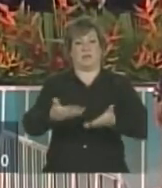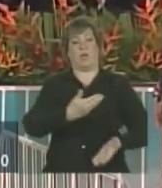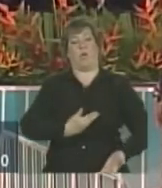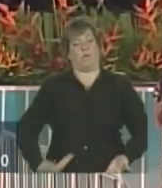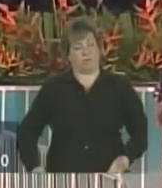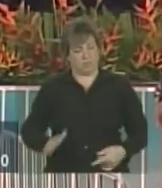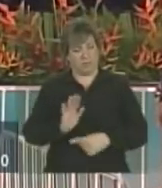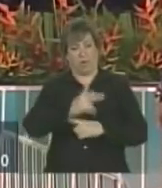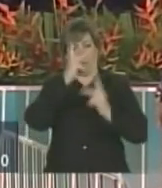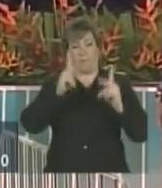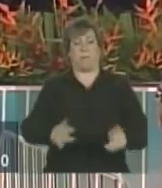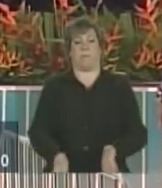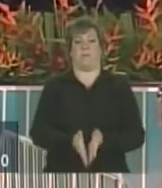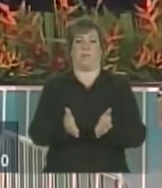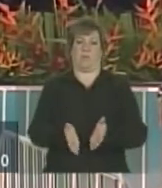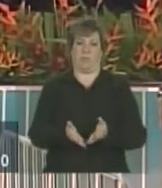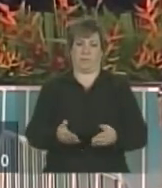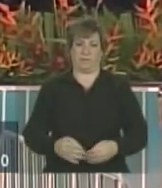governo.